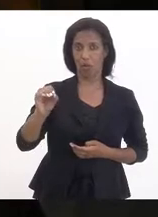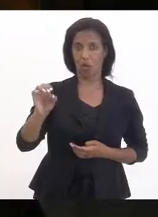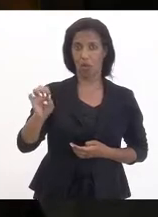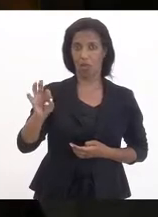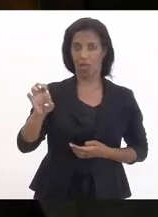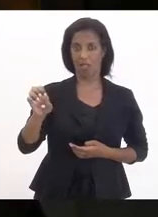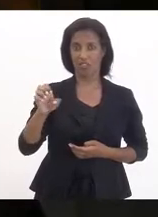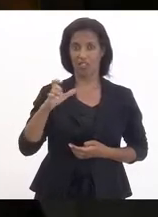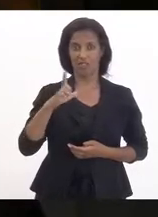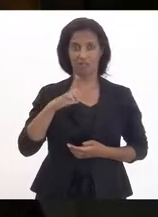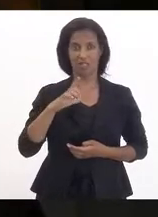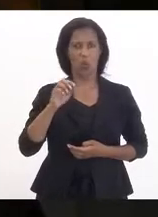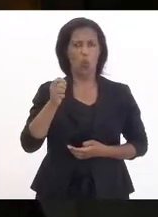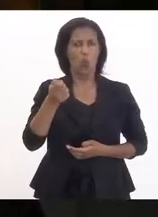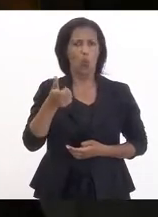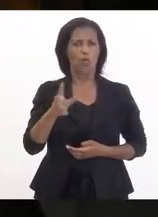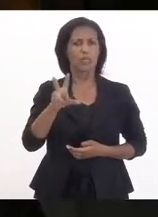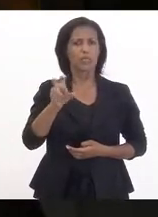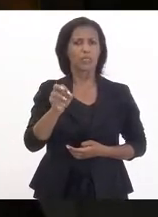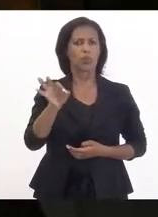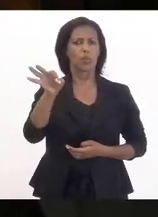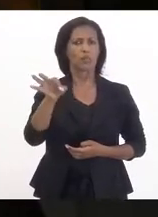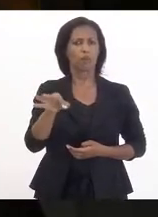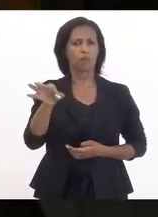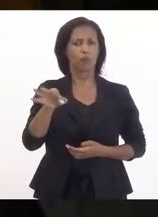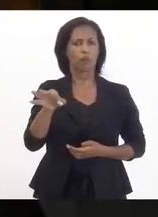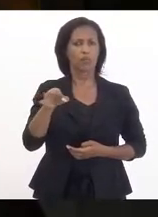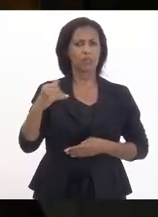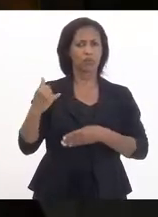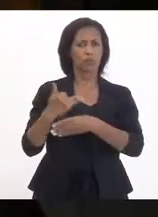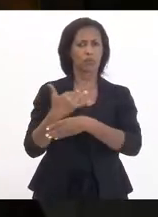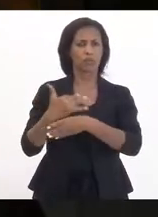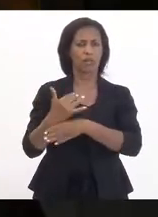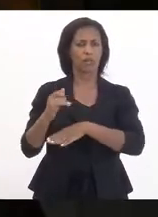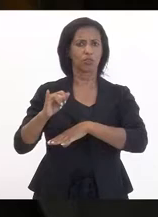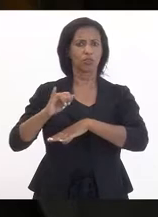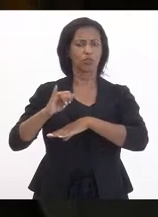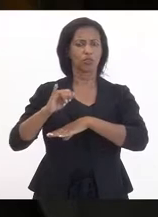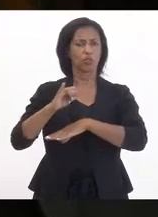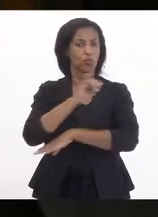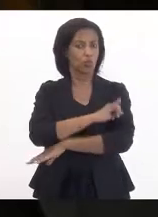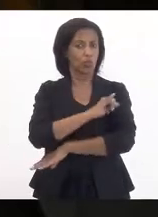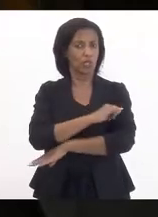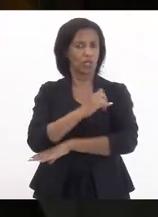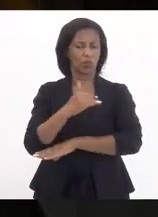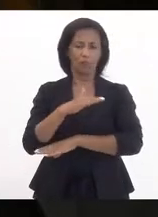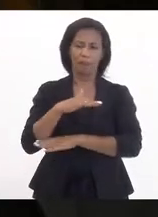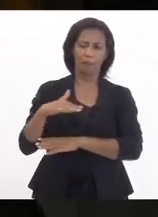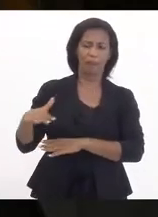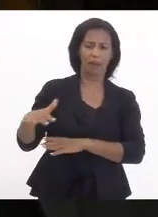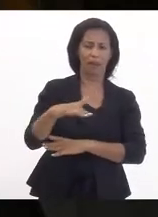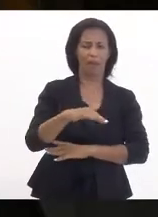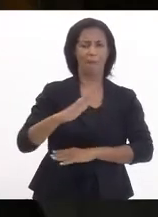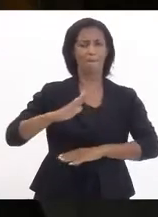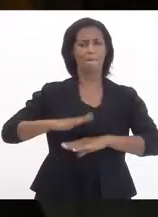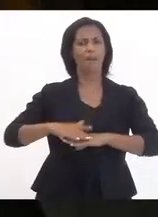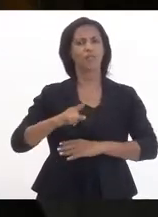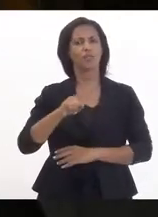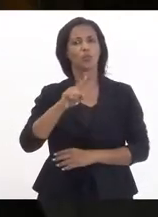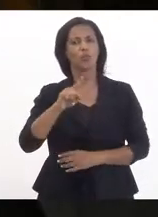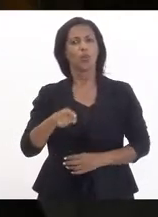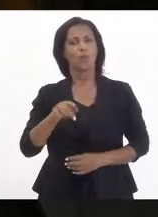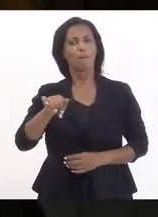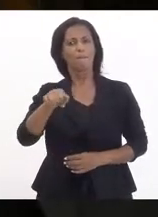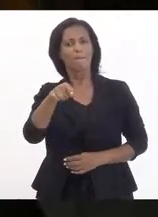ocupa quase 50% do território da cidade do Rio de Janeiro e mais de 1 milhão